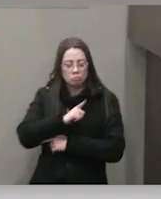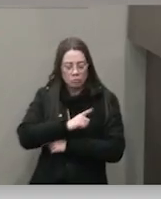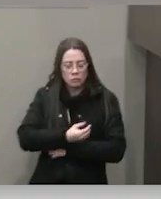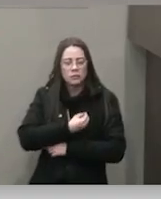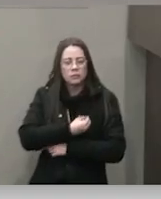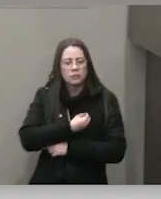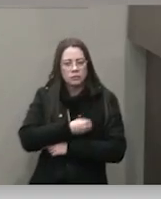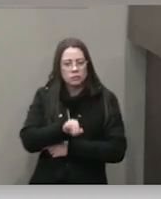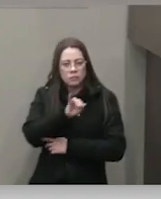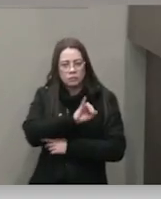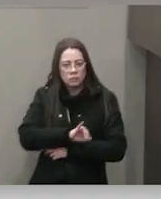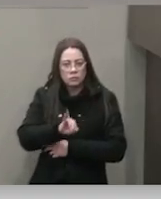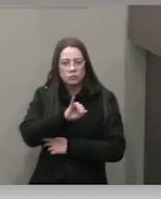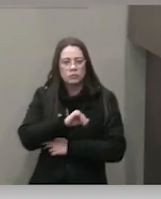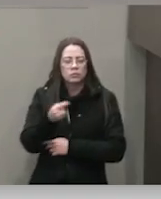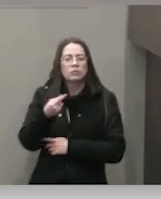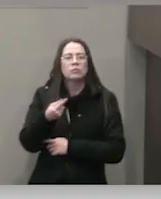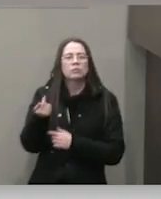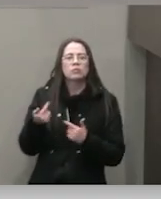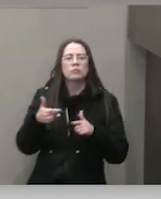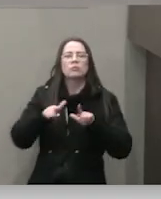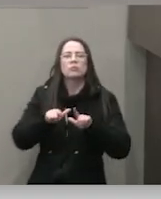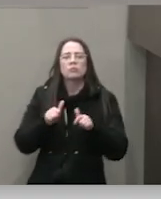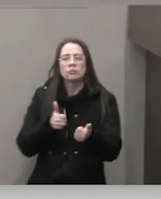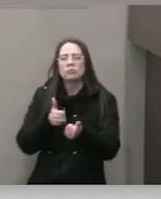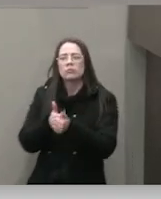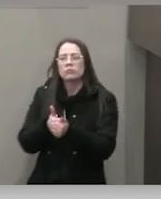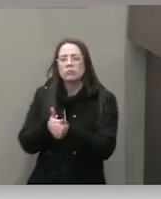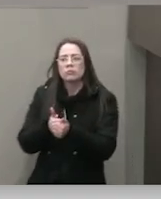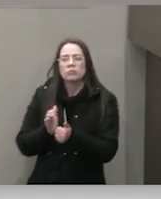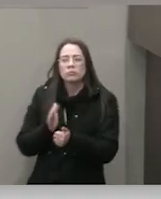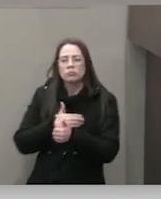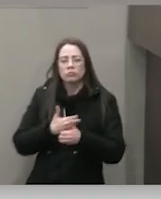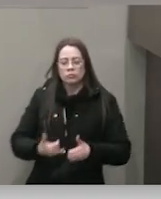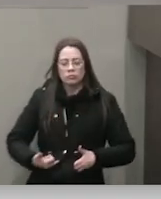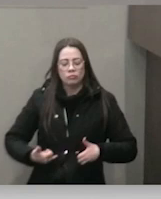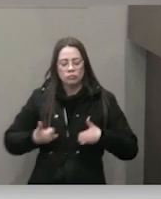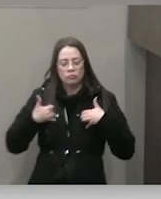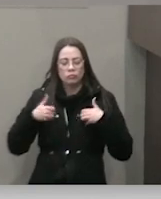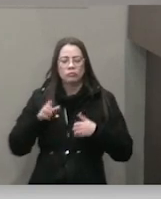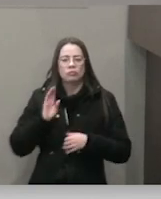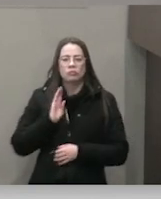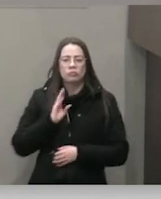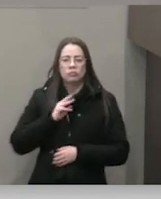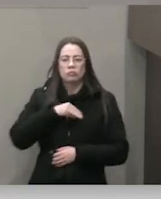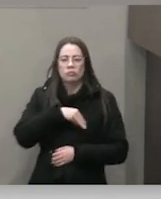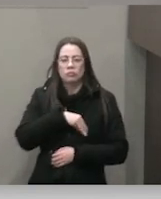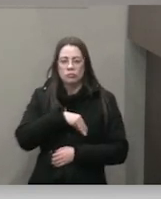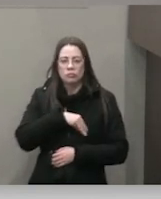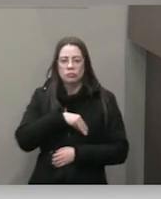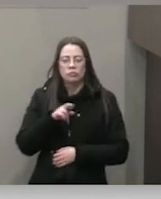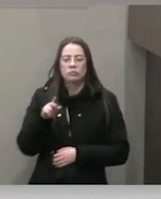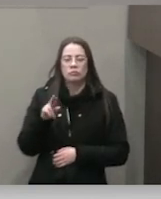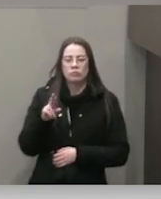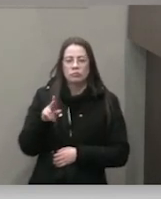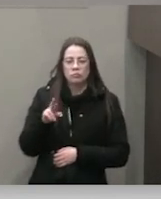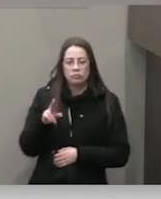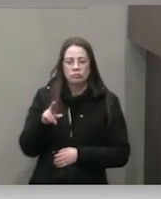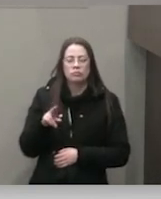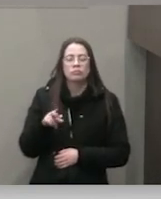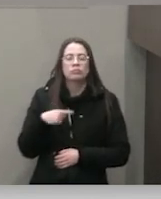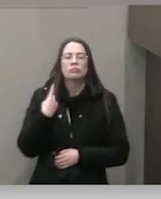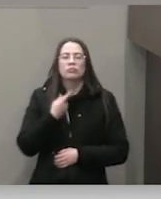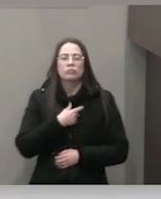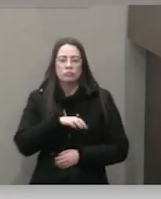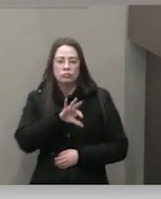importância. Primeiro lugar que chegaram perto da nossa gloriosa Brigada Militar, dos nossos irmãos de farda. Porque eles